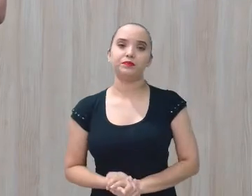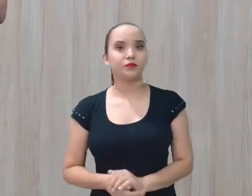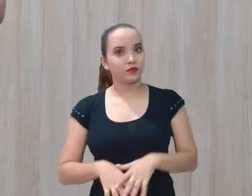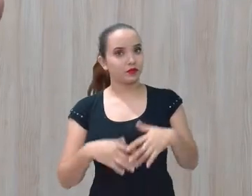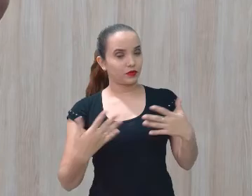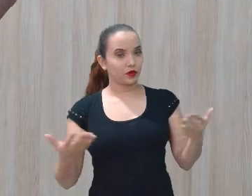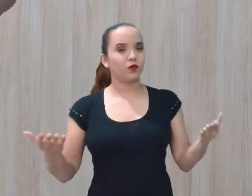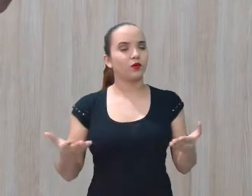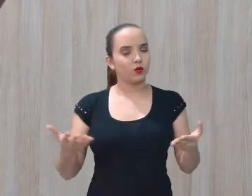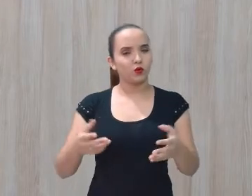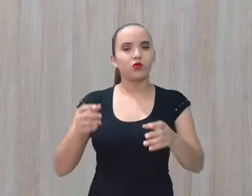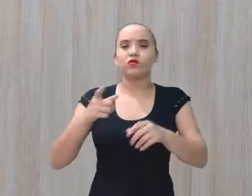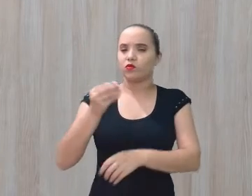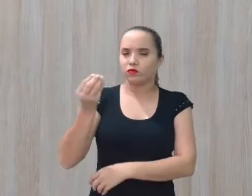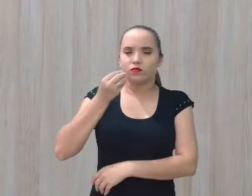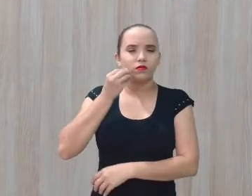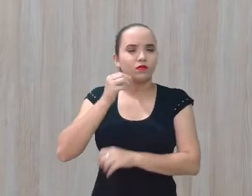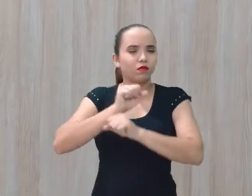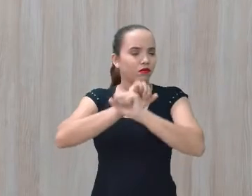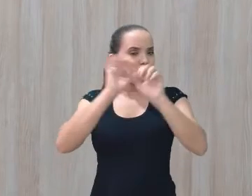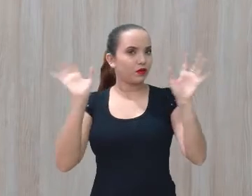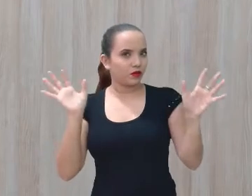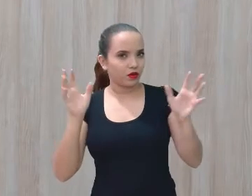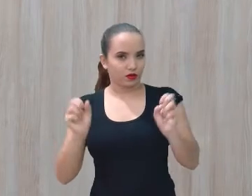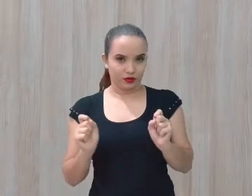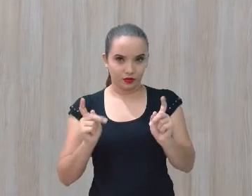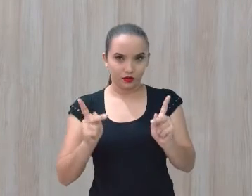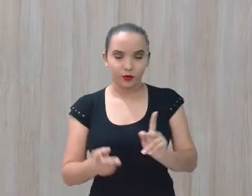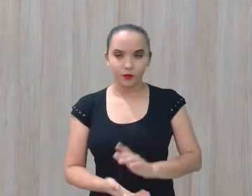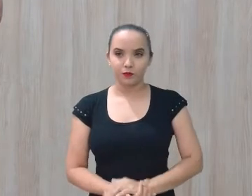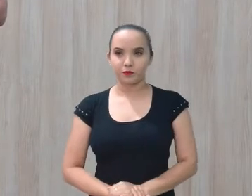vamos deixar isso mais claro para vocês, tá bom?